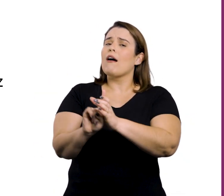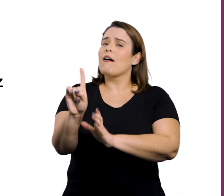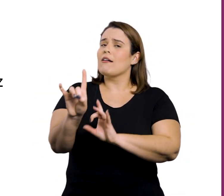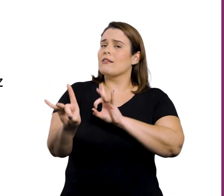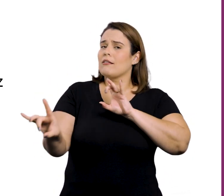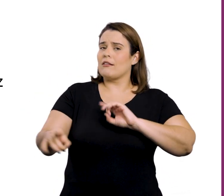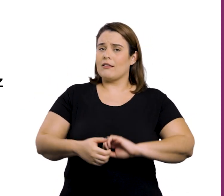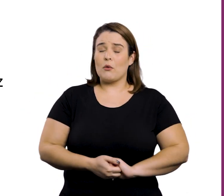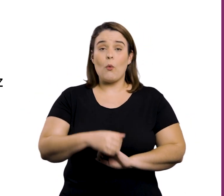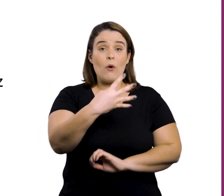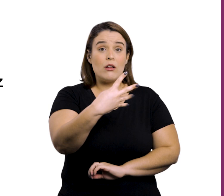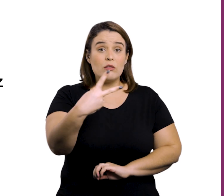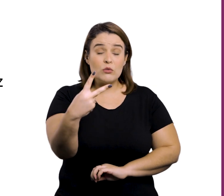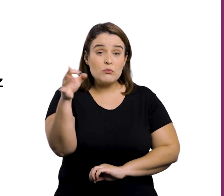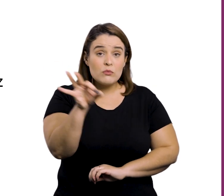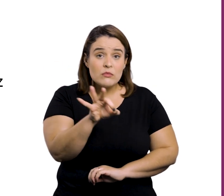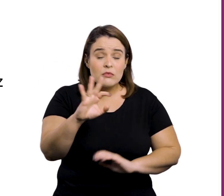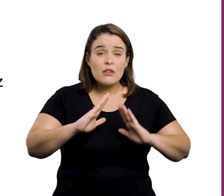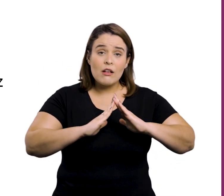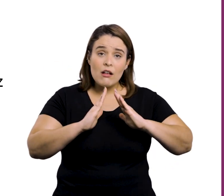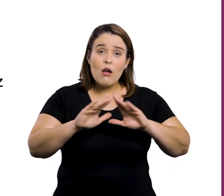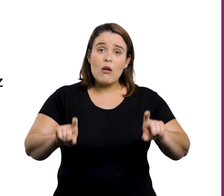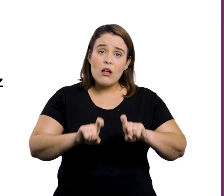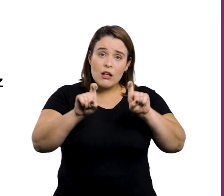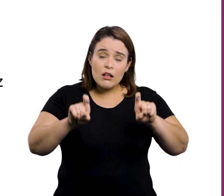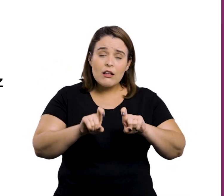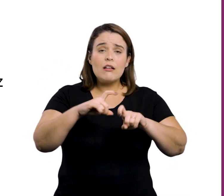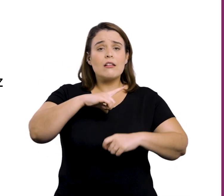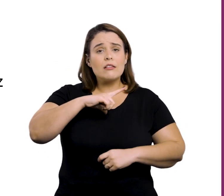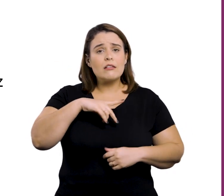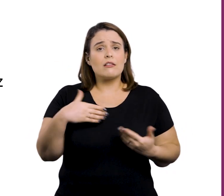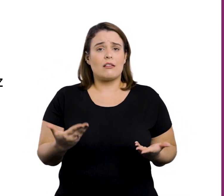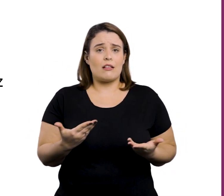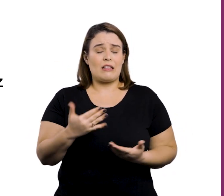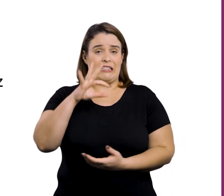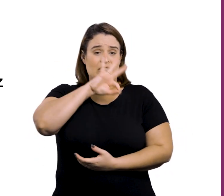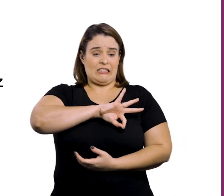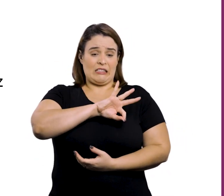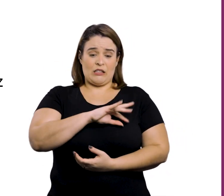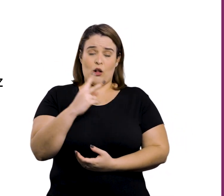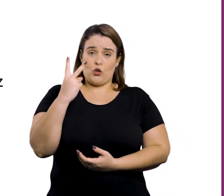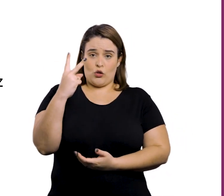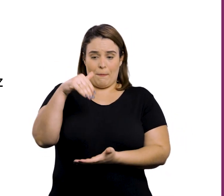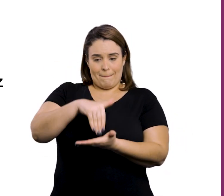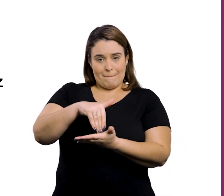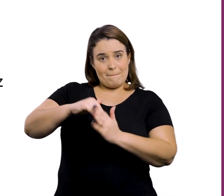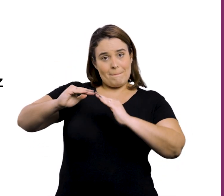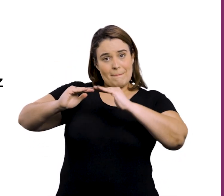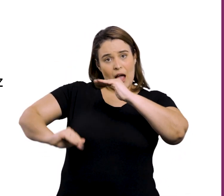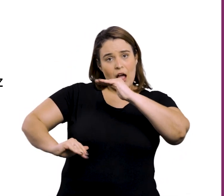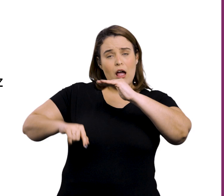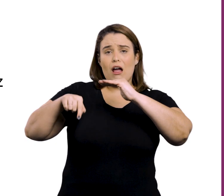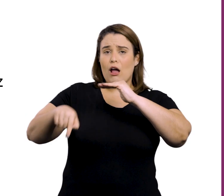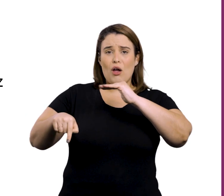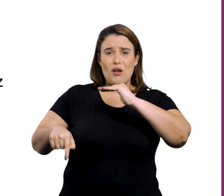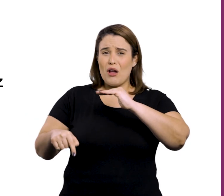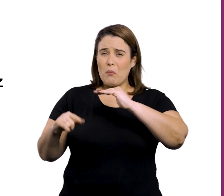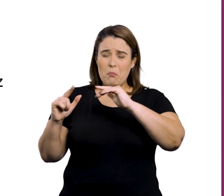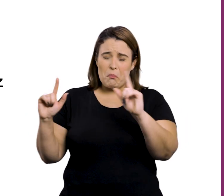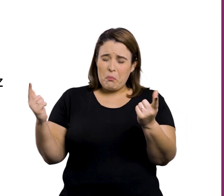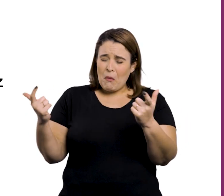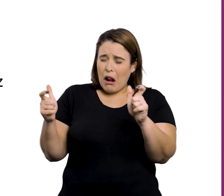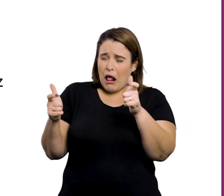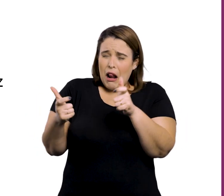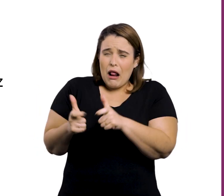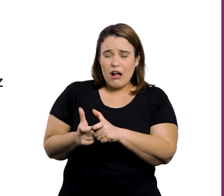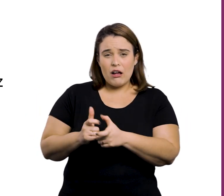digitais. Apenas 42% das casas têm computador, e em casas com renda familiar abaixo de 2 salários mínimos,